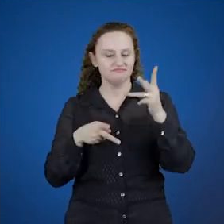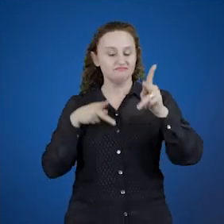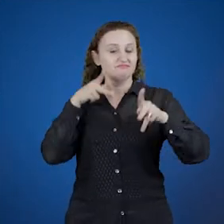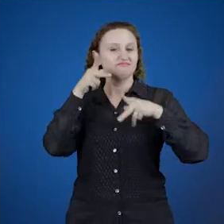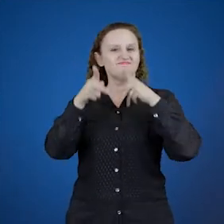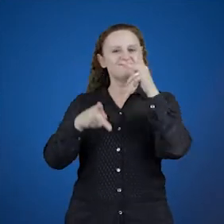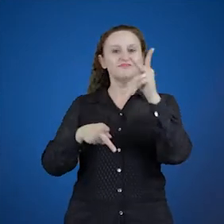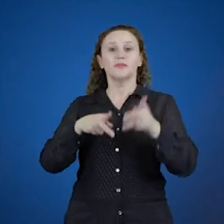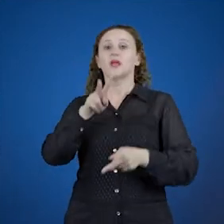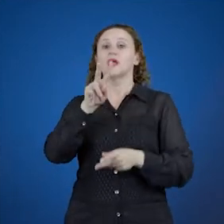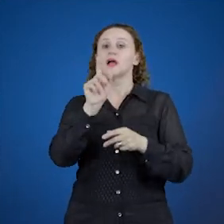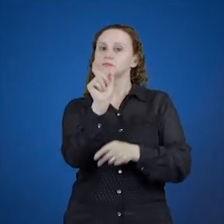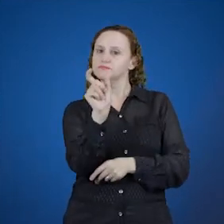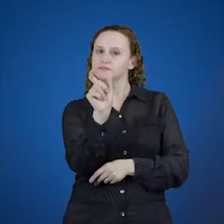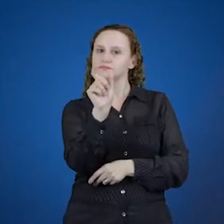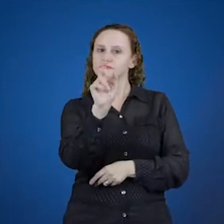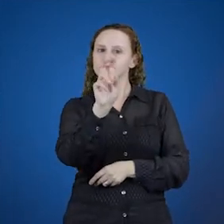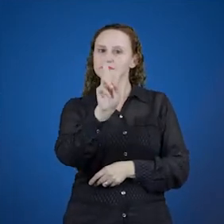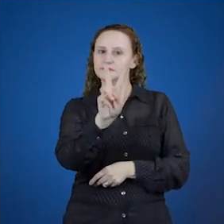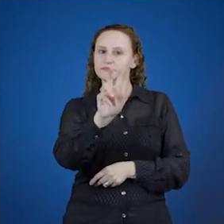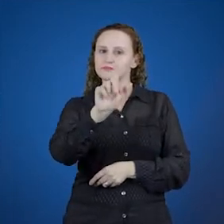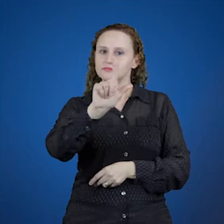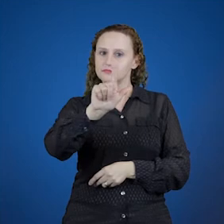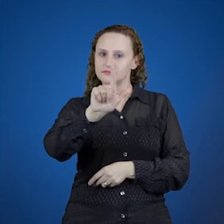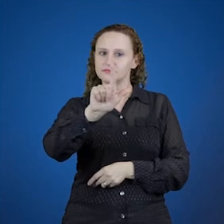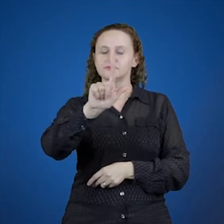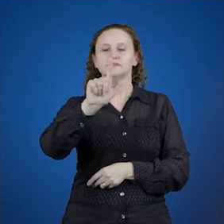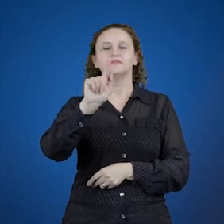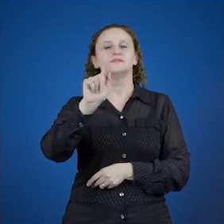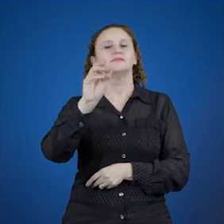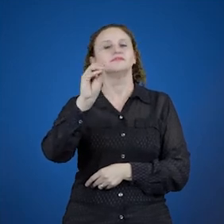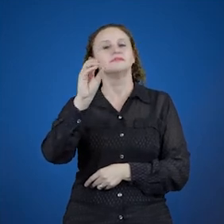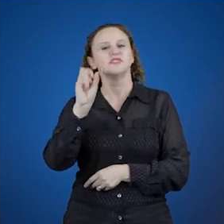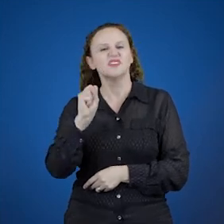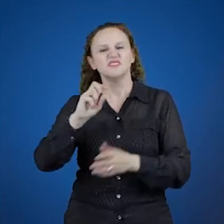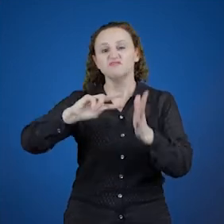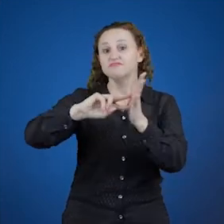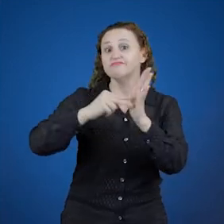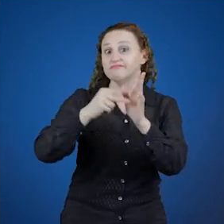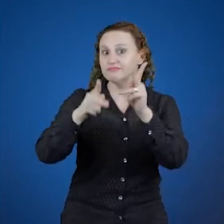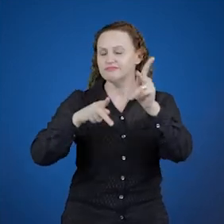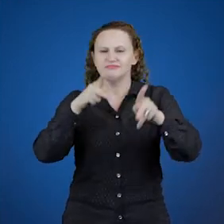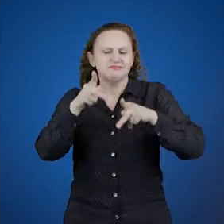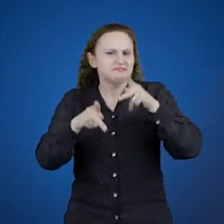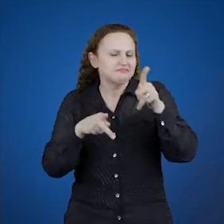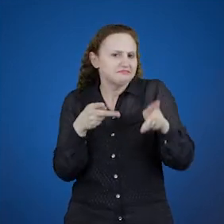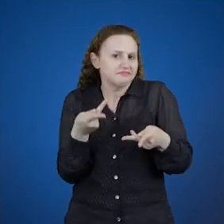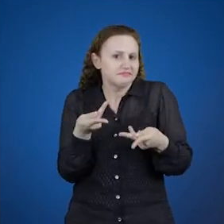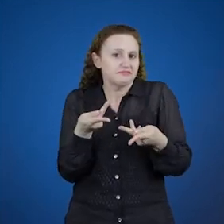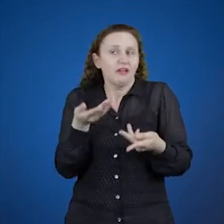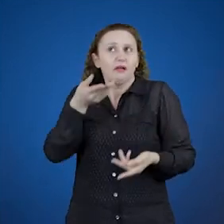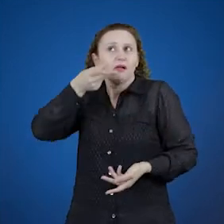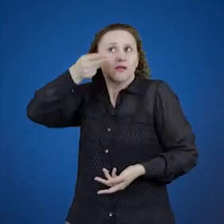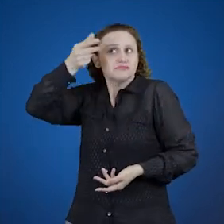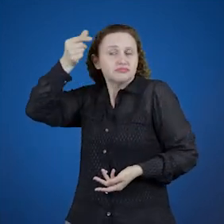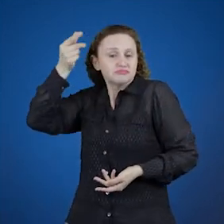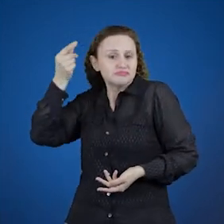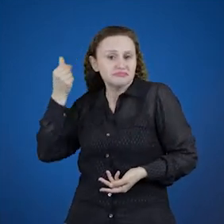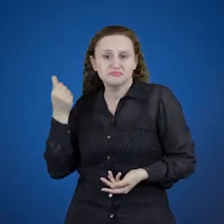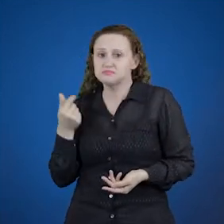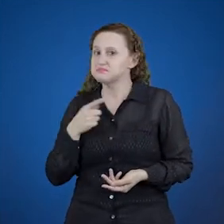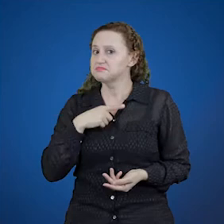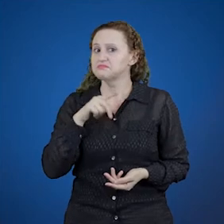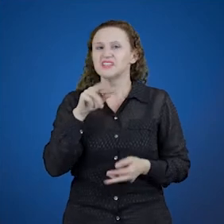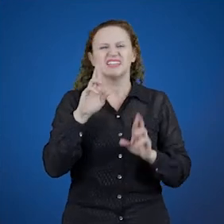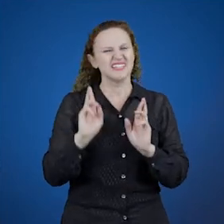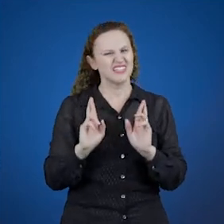povo a palavra vulgos é significa povo Observe que na época ela não tinha essa mesma conotação